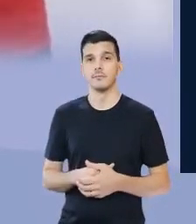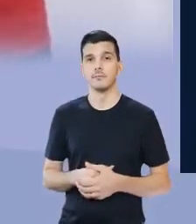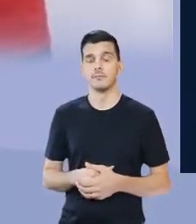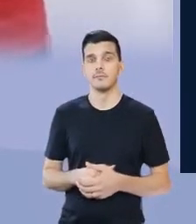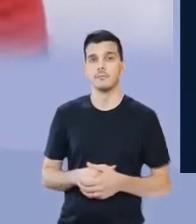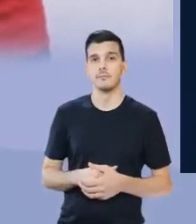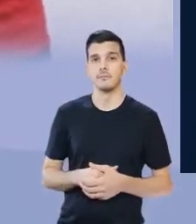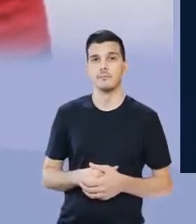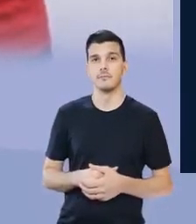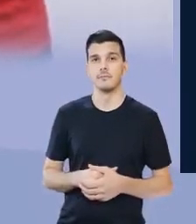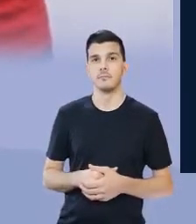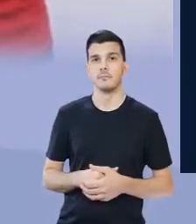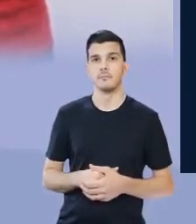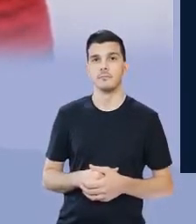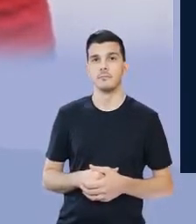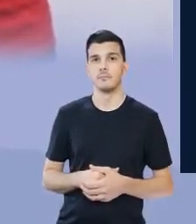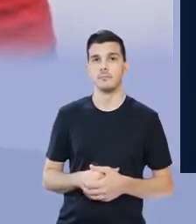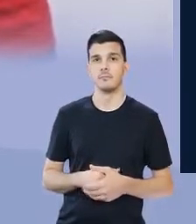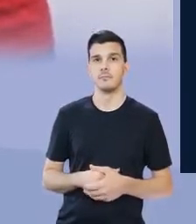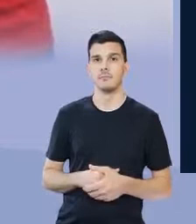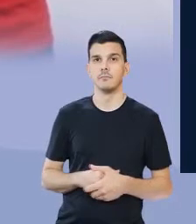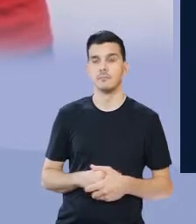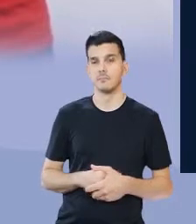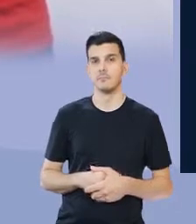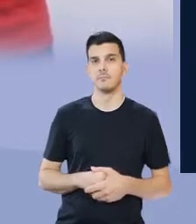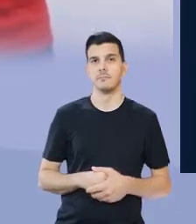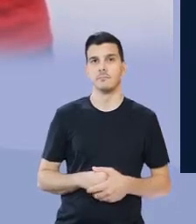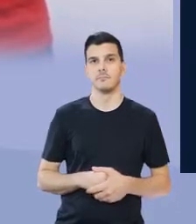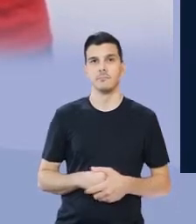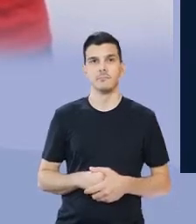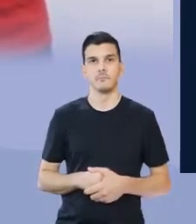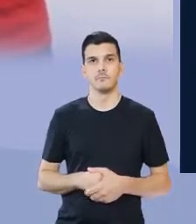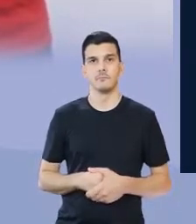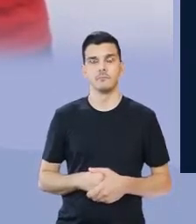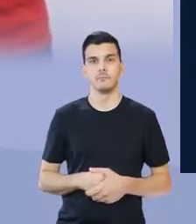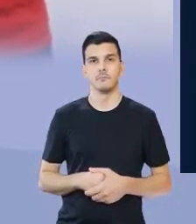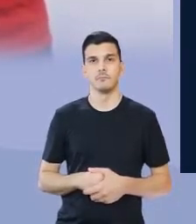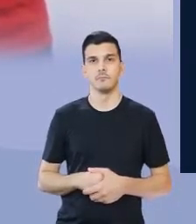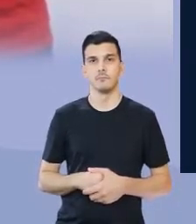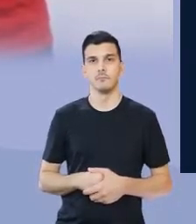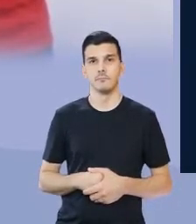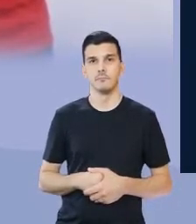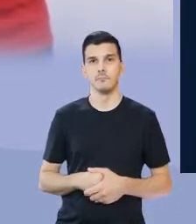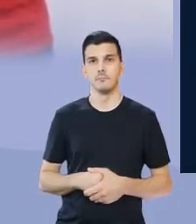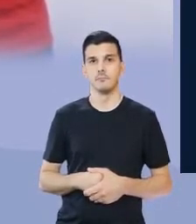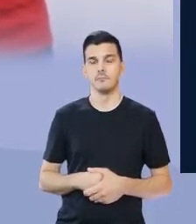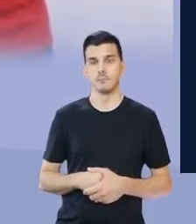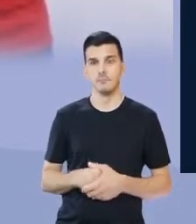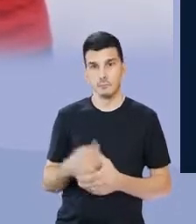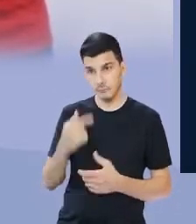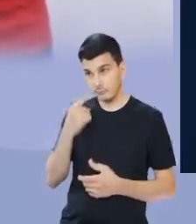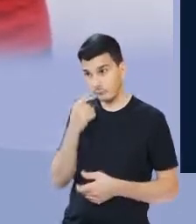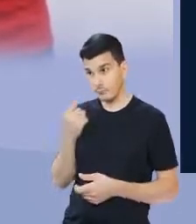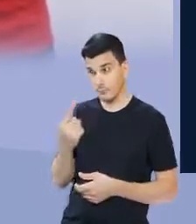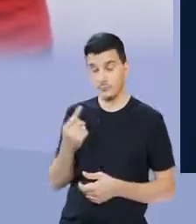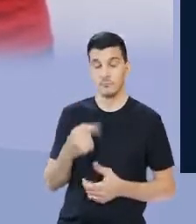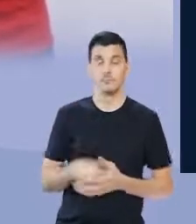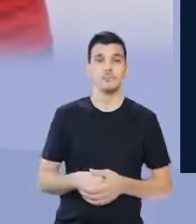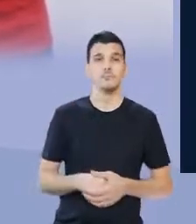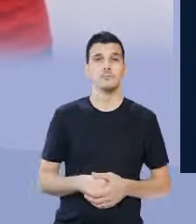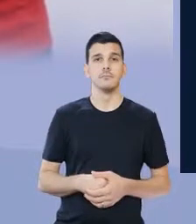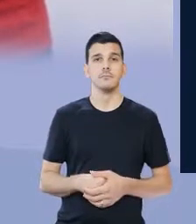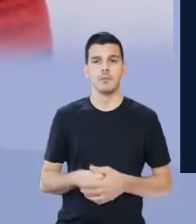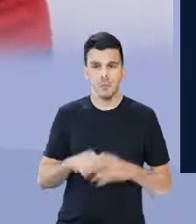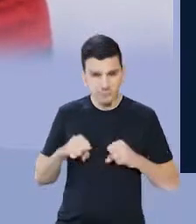desse ônibus imediatamente. Get over. Recuperar-se. You have to get over her. Tem que se recuperar dela,